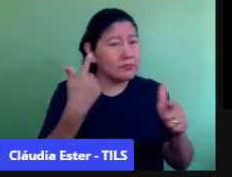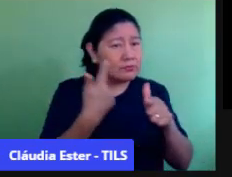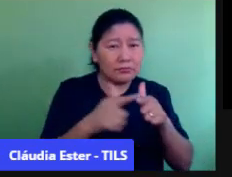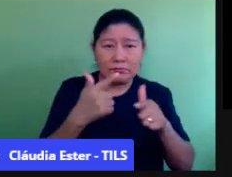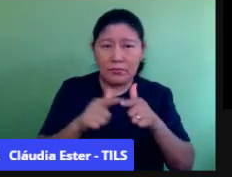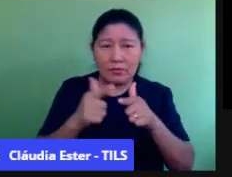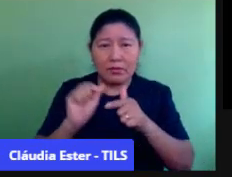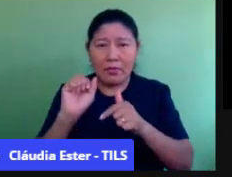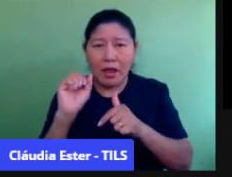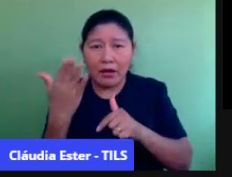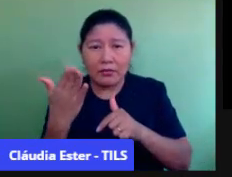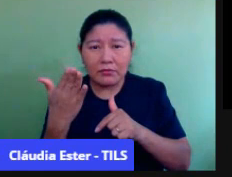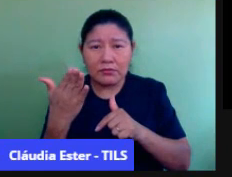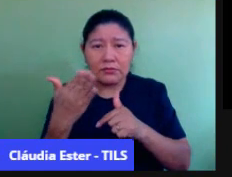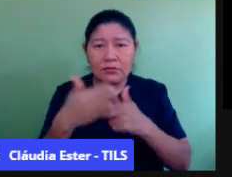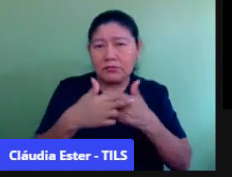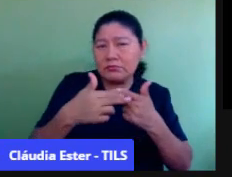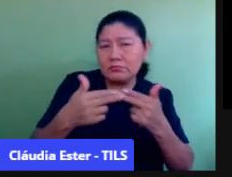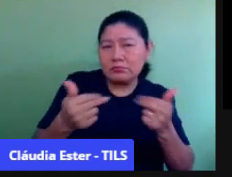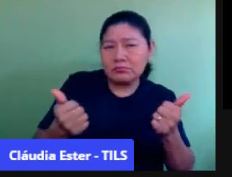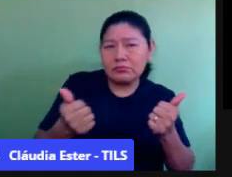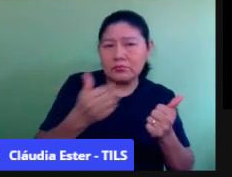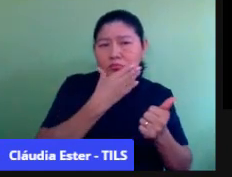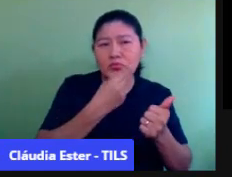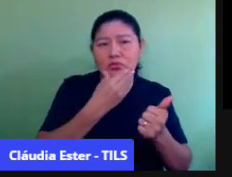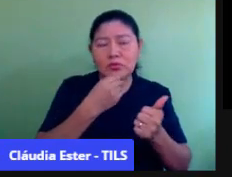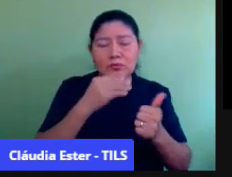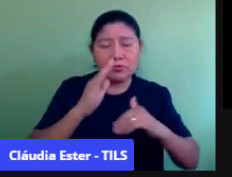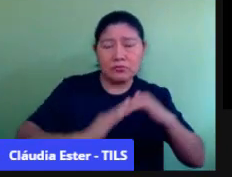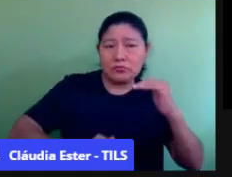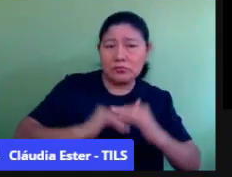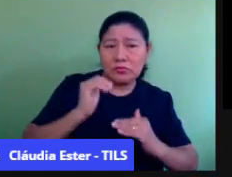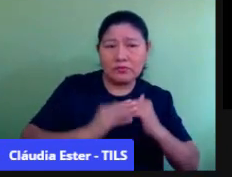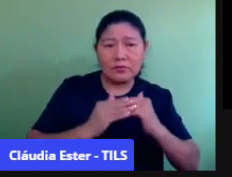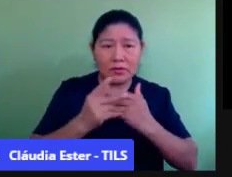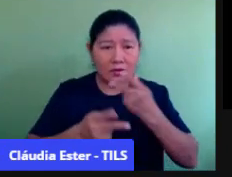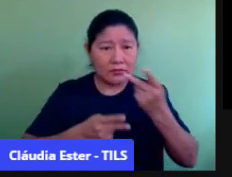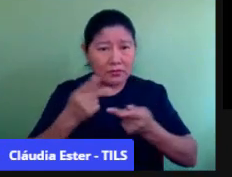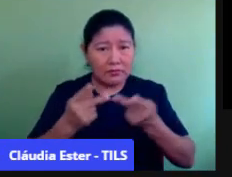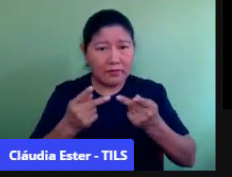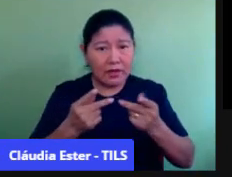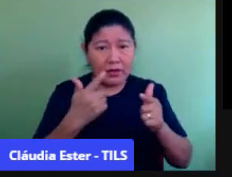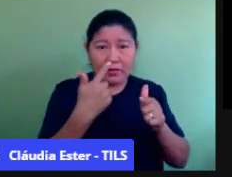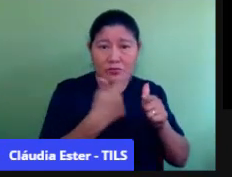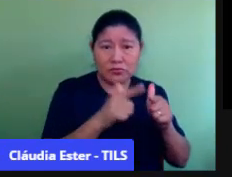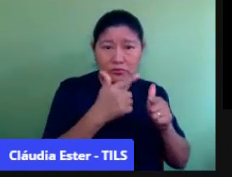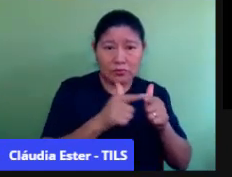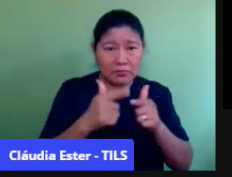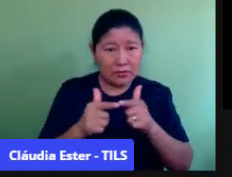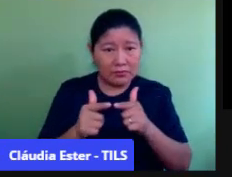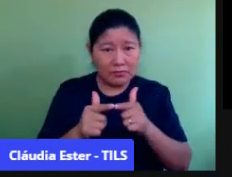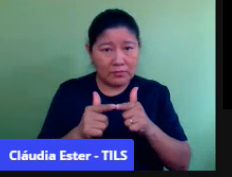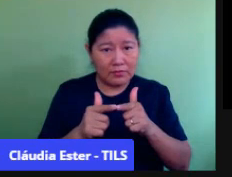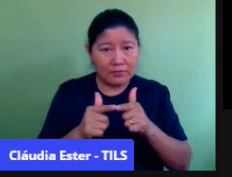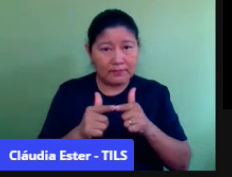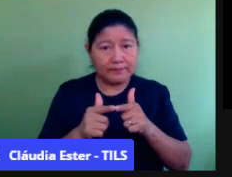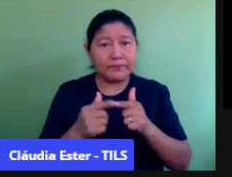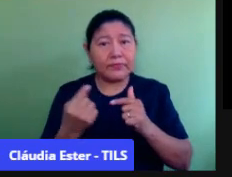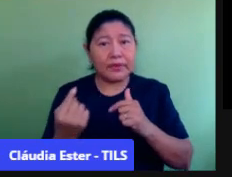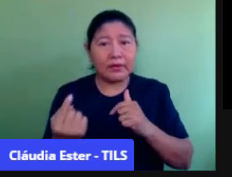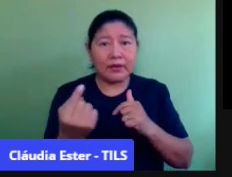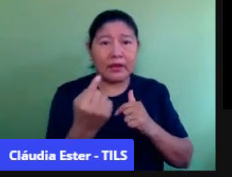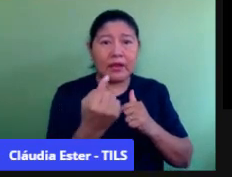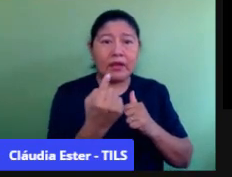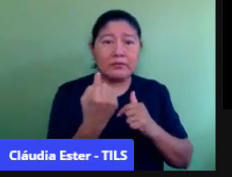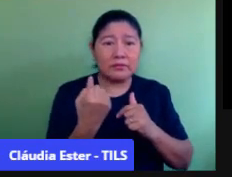Hannah Arendt, né, da crise permanente entendida como a partir do professor Boaventura de Souza